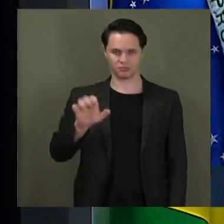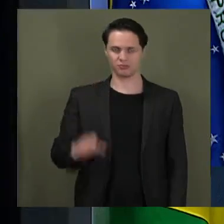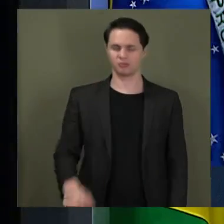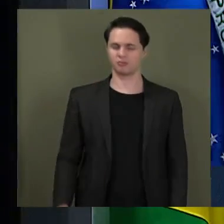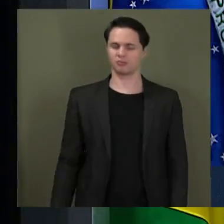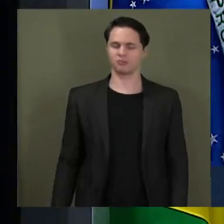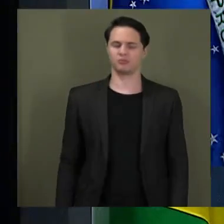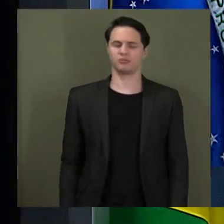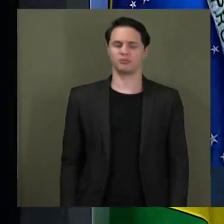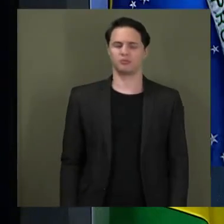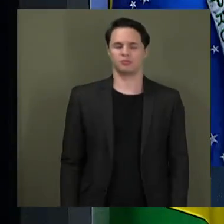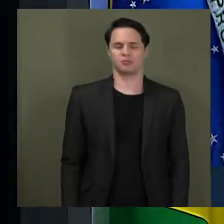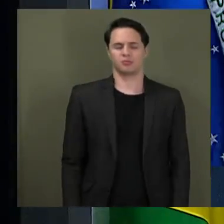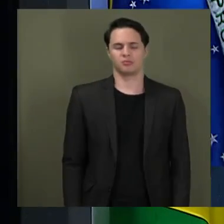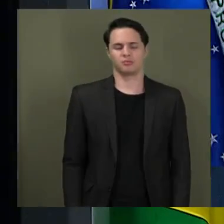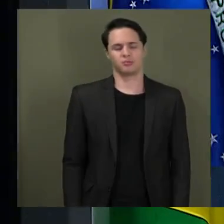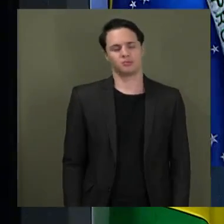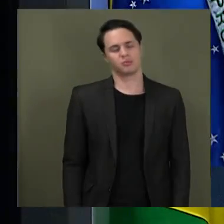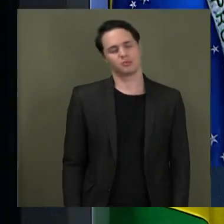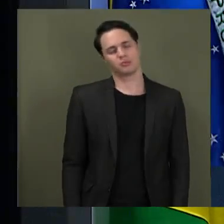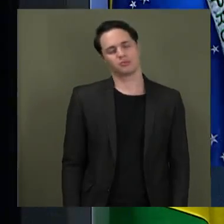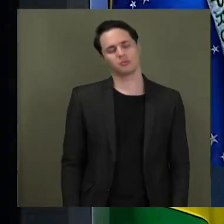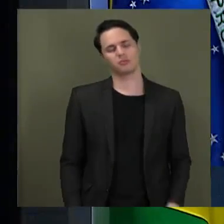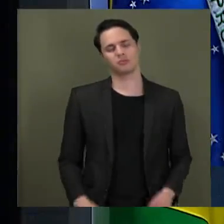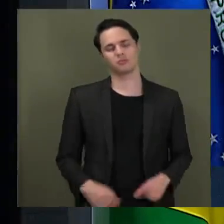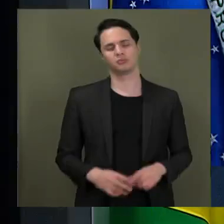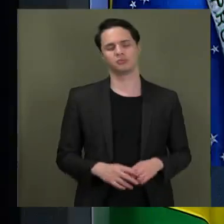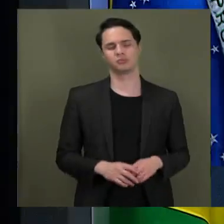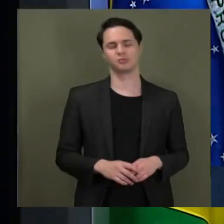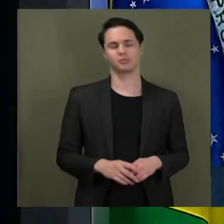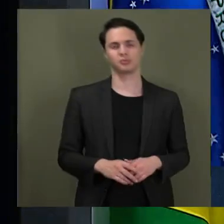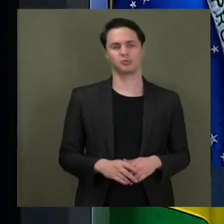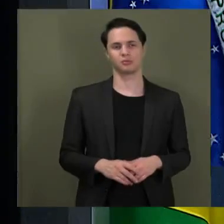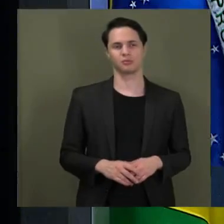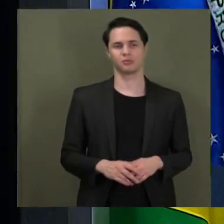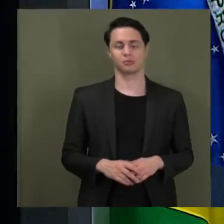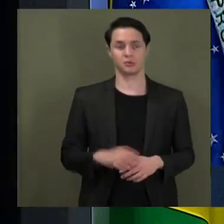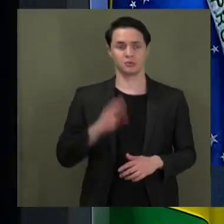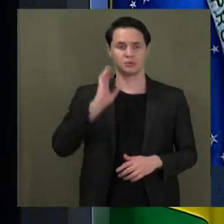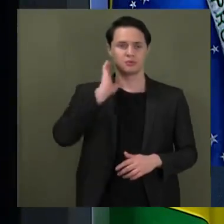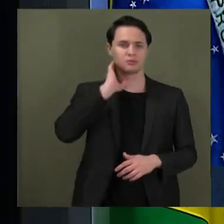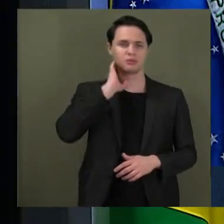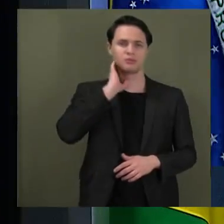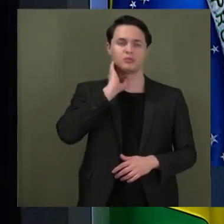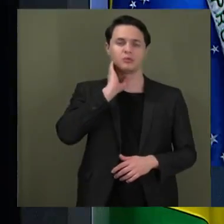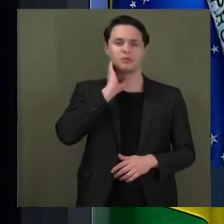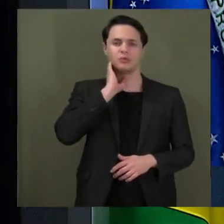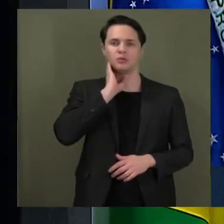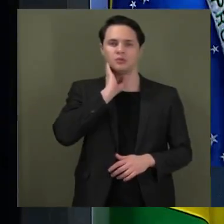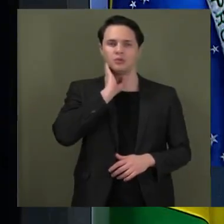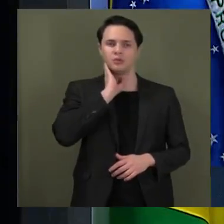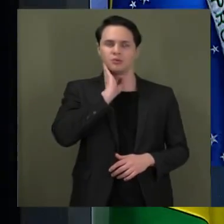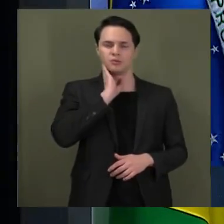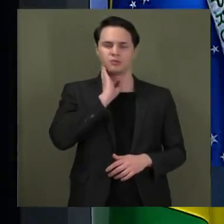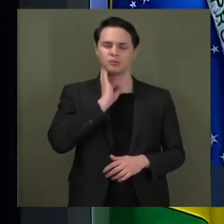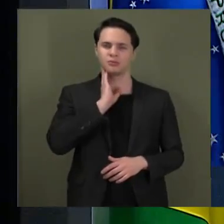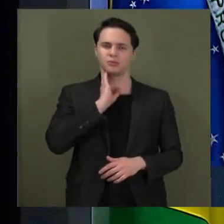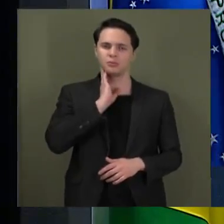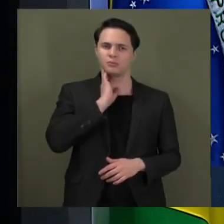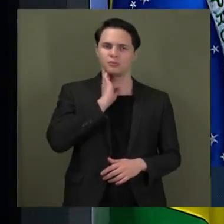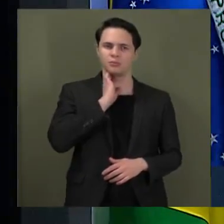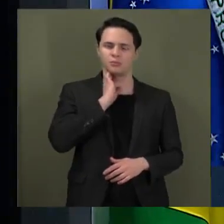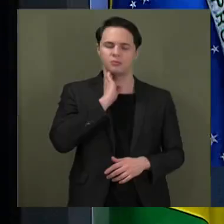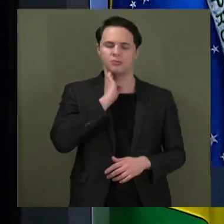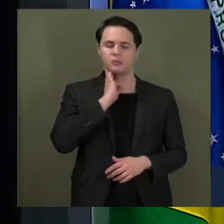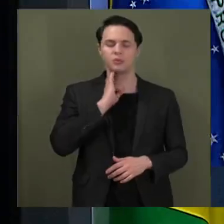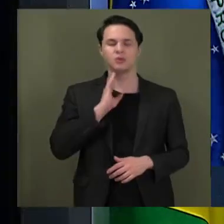O Ministério da Verdade. Nomes pomposos, senhor presidente, que não conseguem esconder o real propósito de